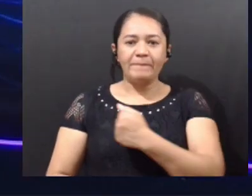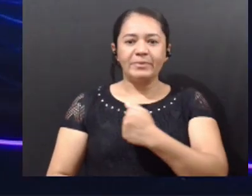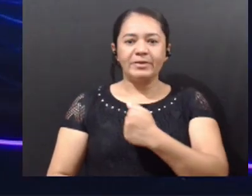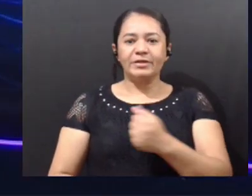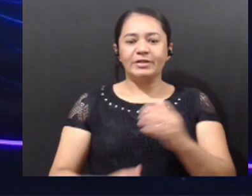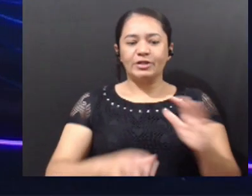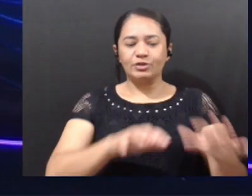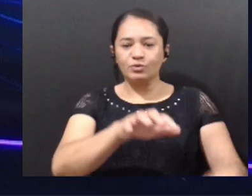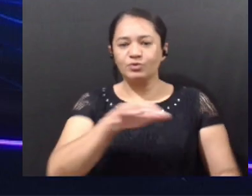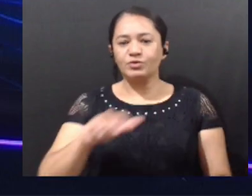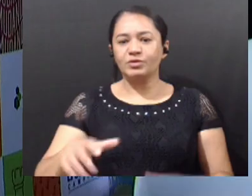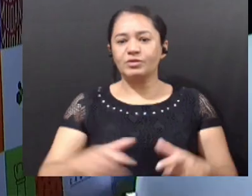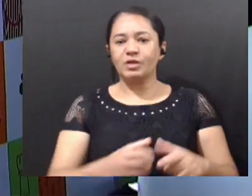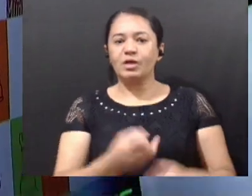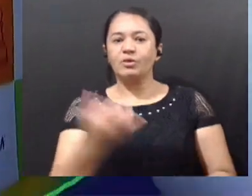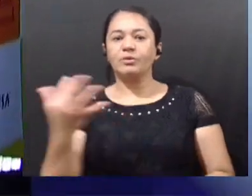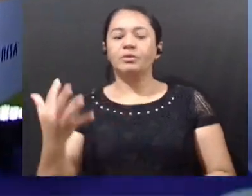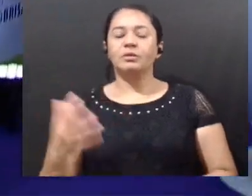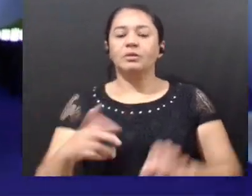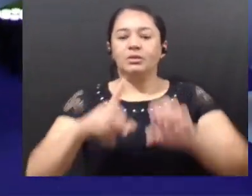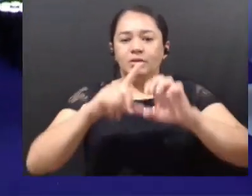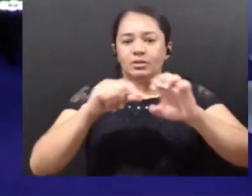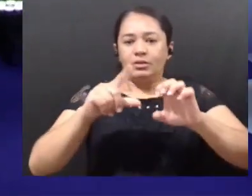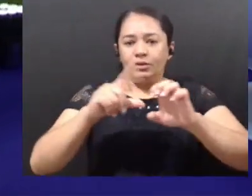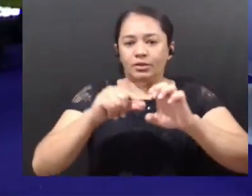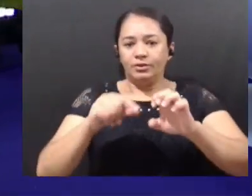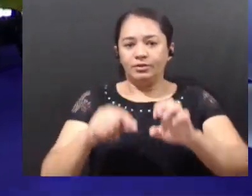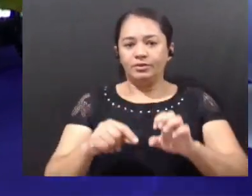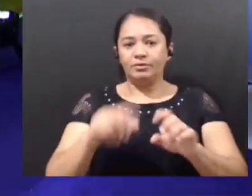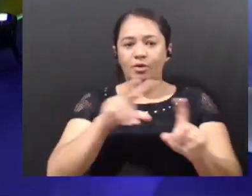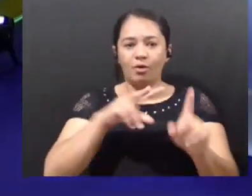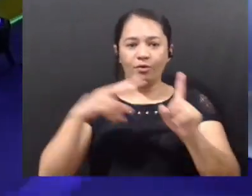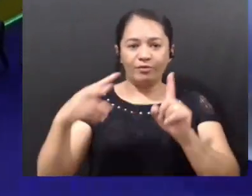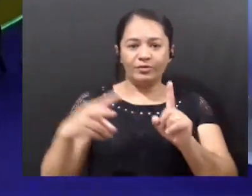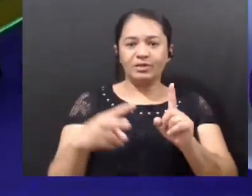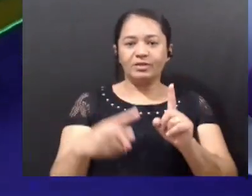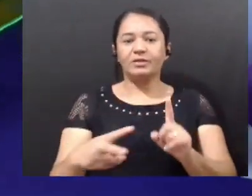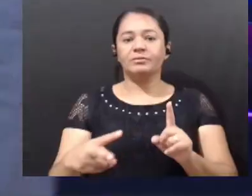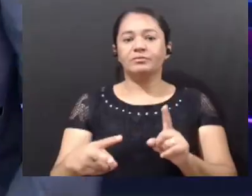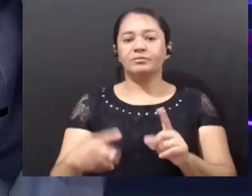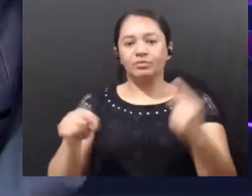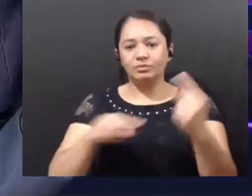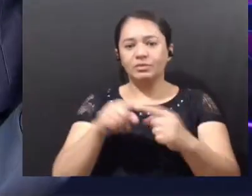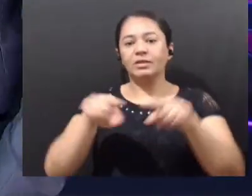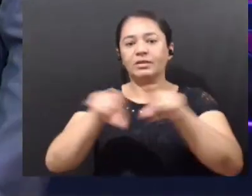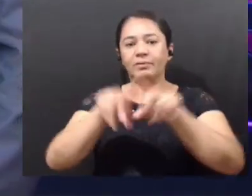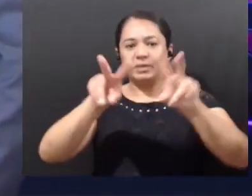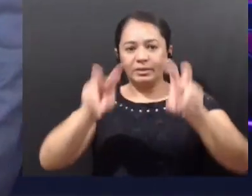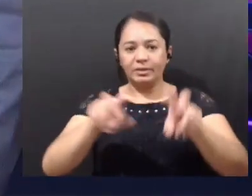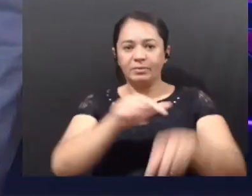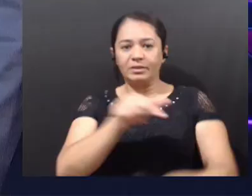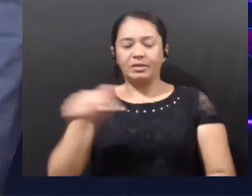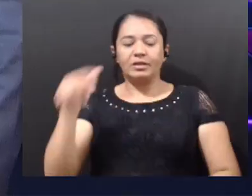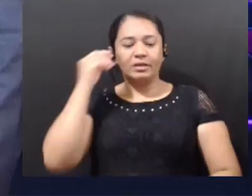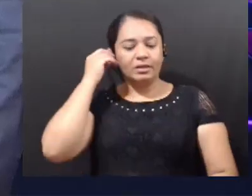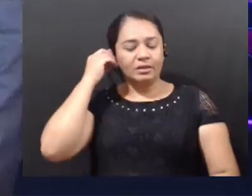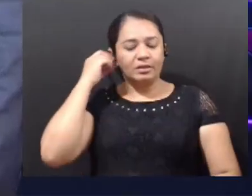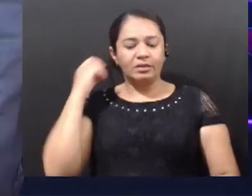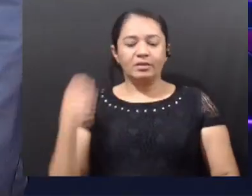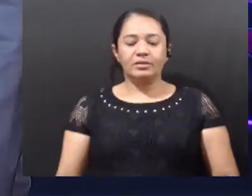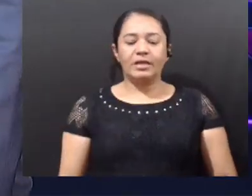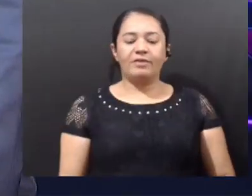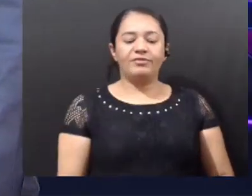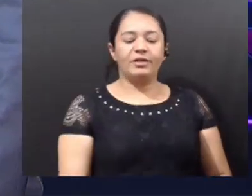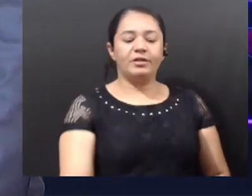número de empreendedores, o visagismo intencional também foi tema da semana, com um especialista que trouxe